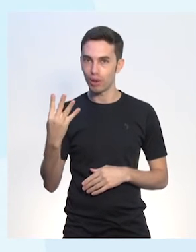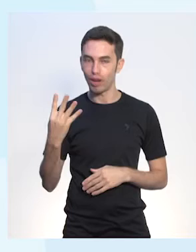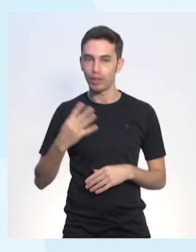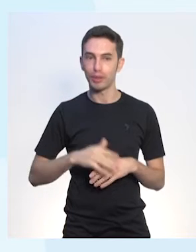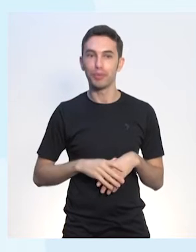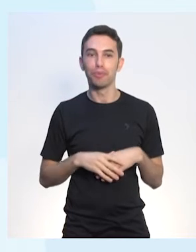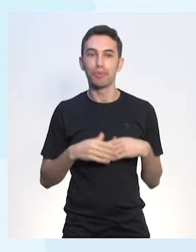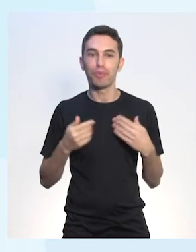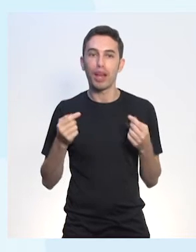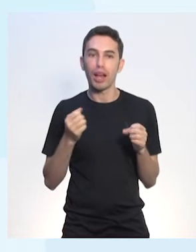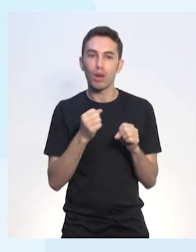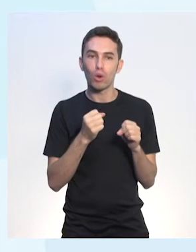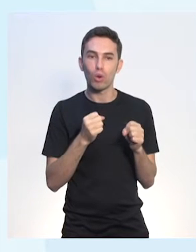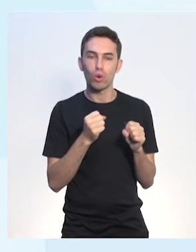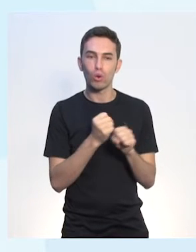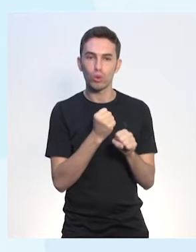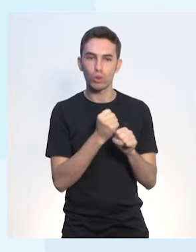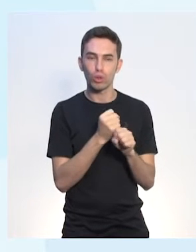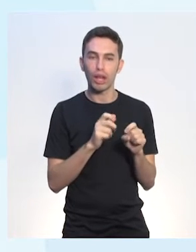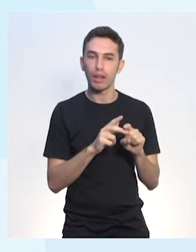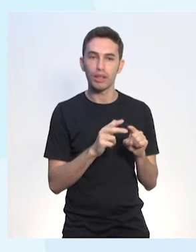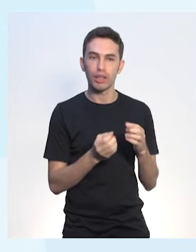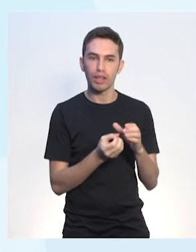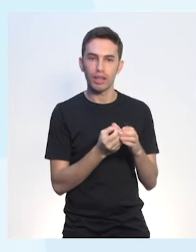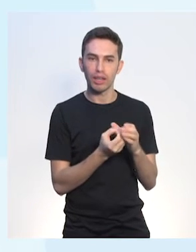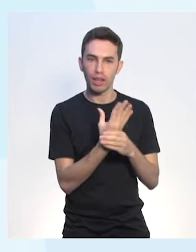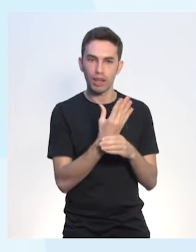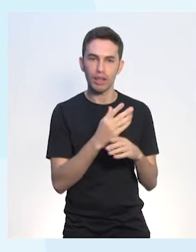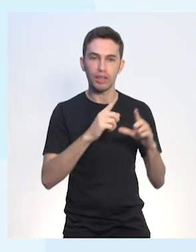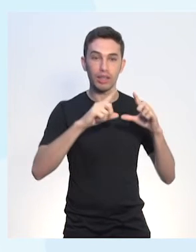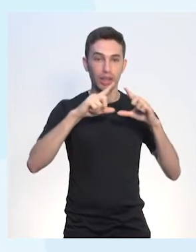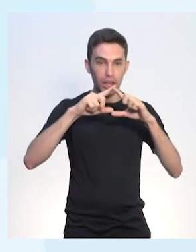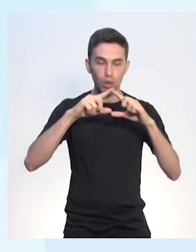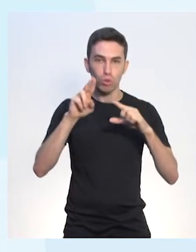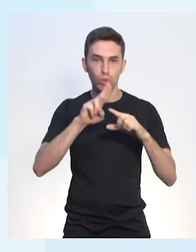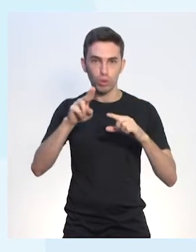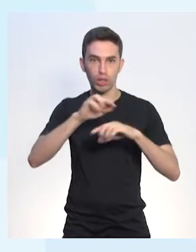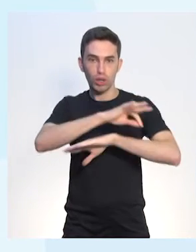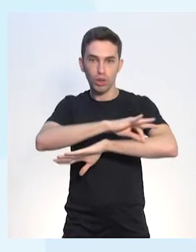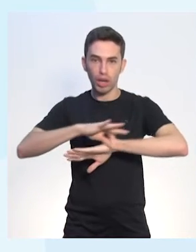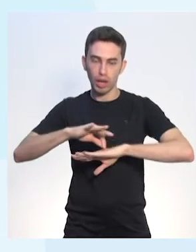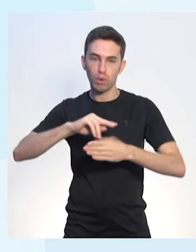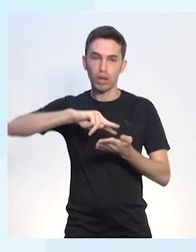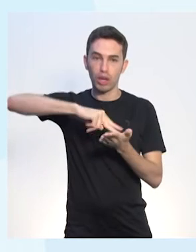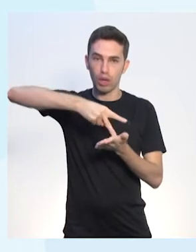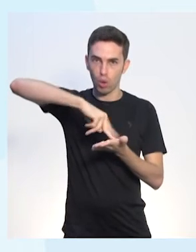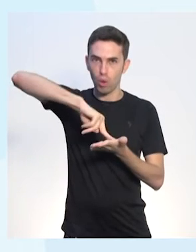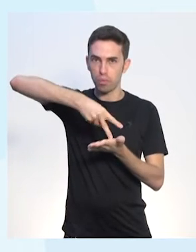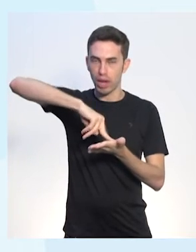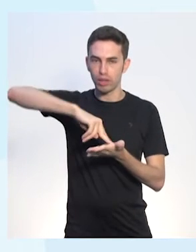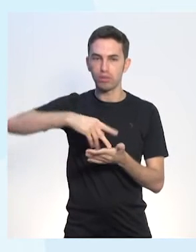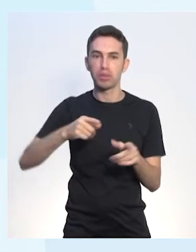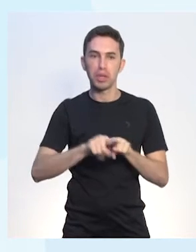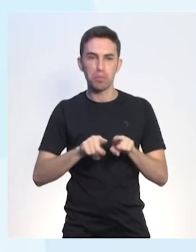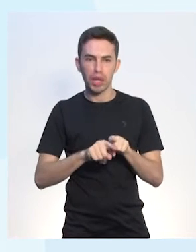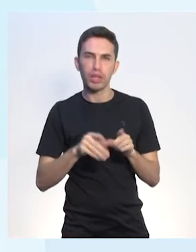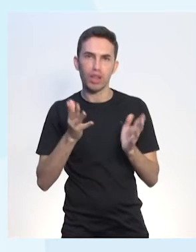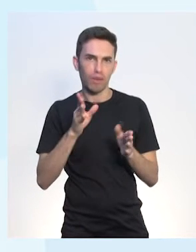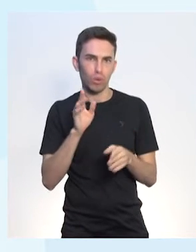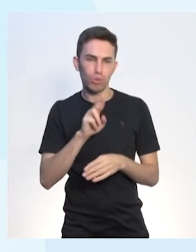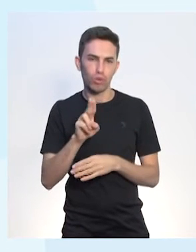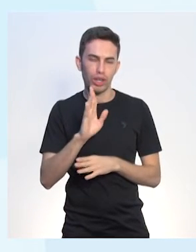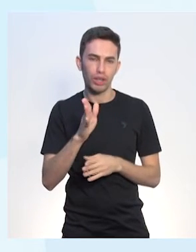07MA24. Construir triângulos usando régua e compasso, reconhecer, que já foi feito, né? Reconhecer